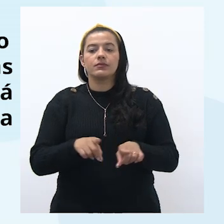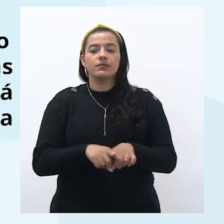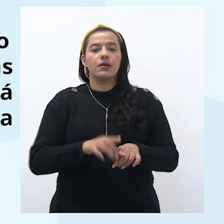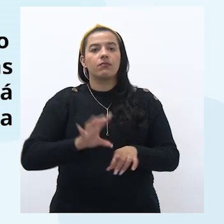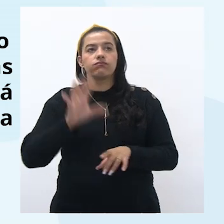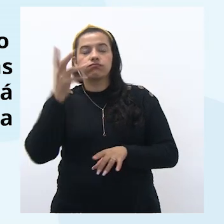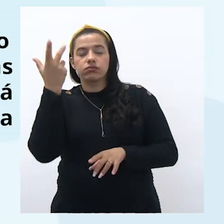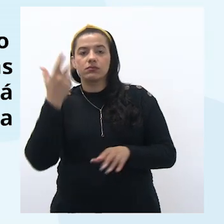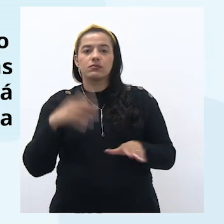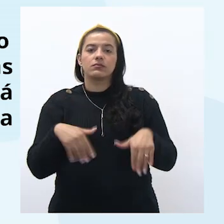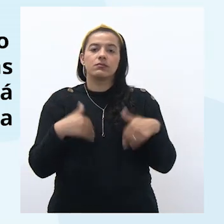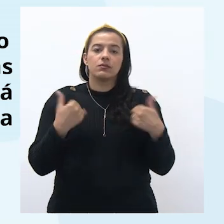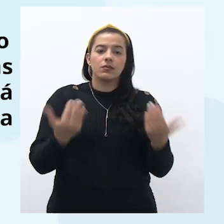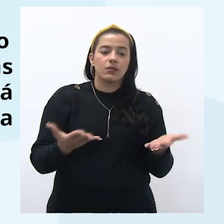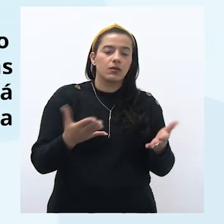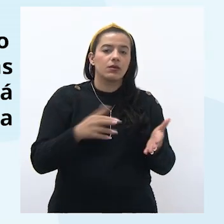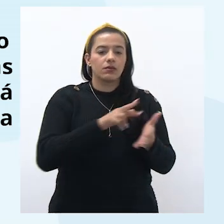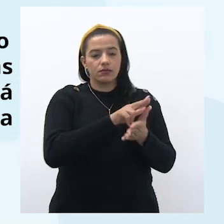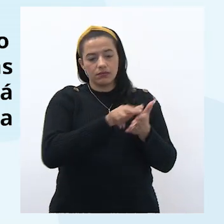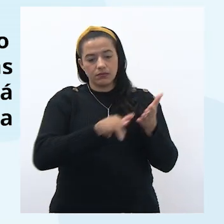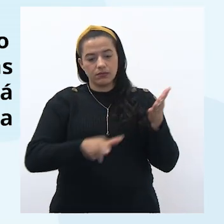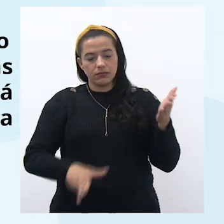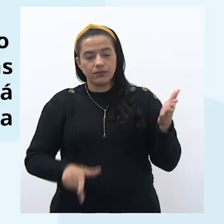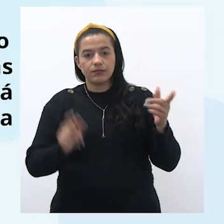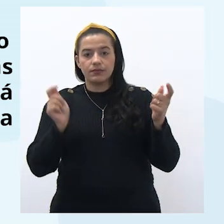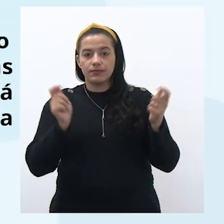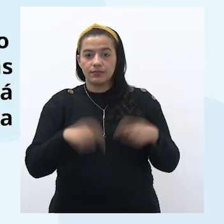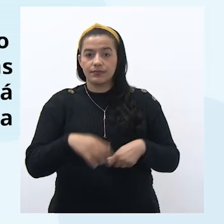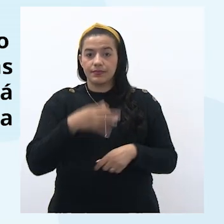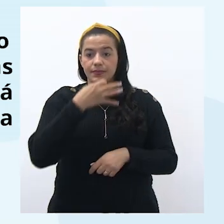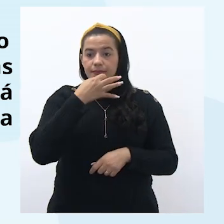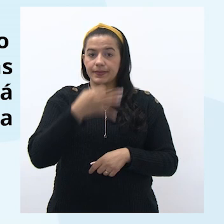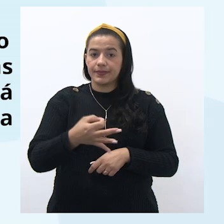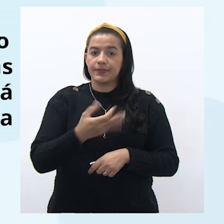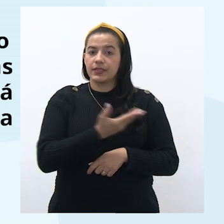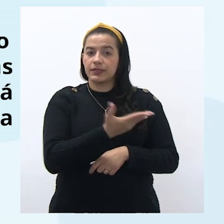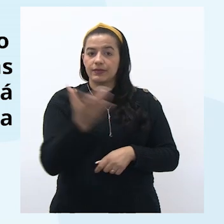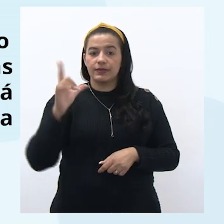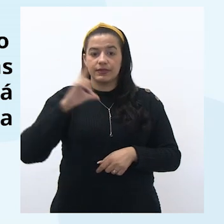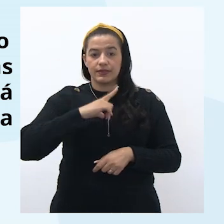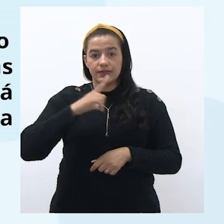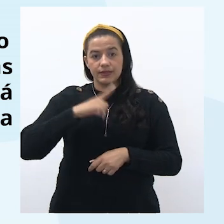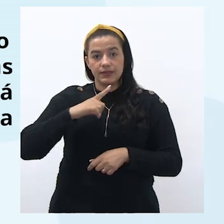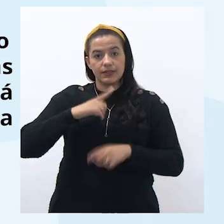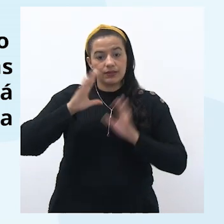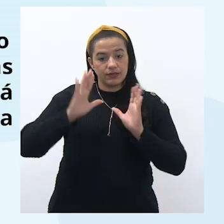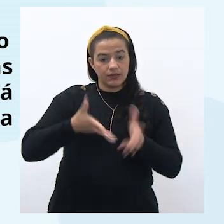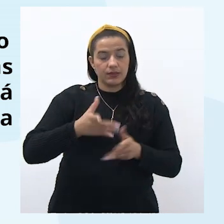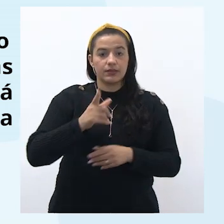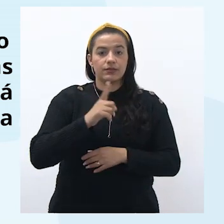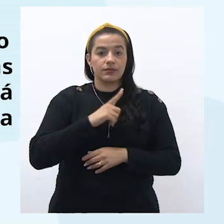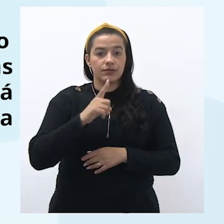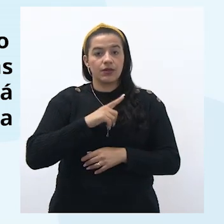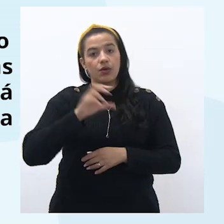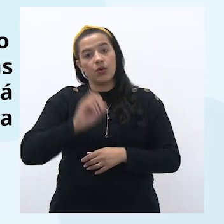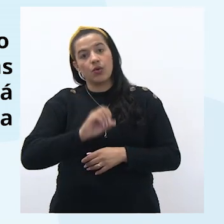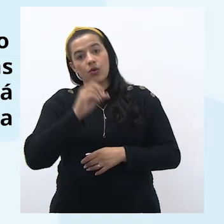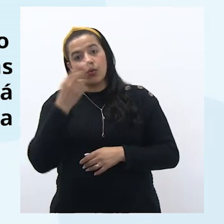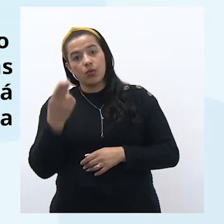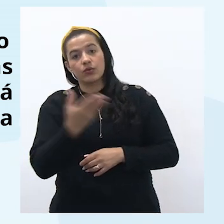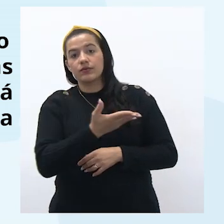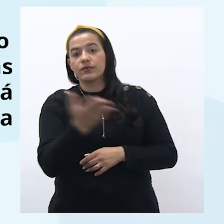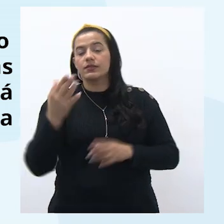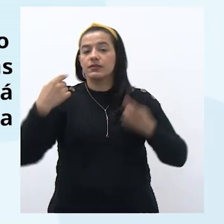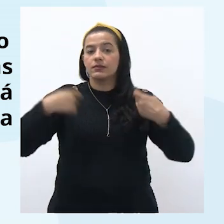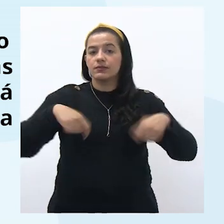sobre qual ou quais as opções que você já tem ou que você